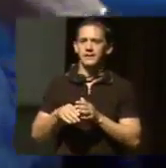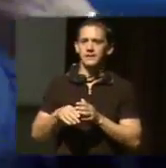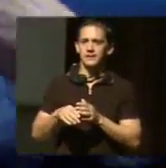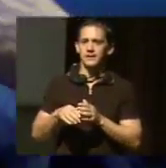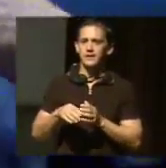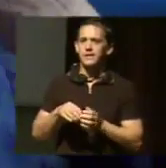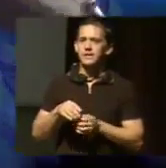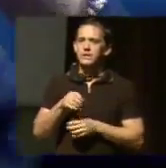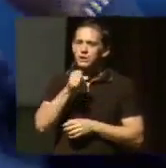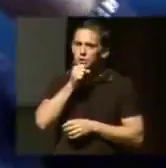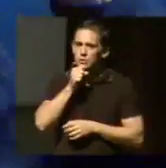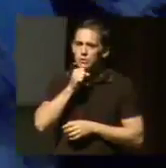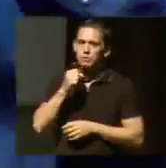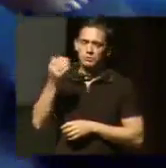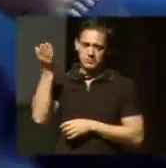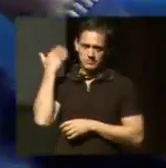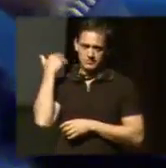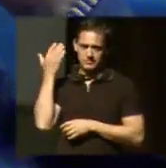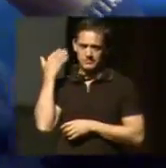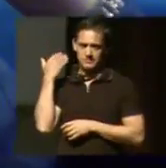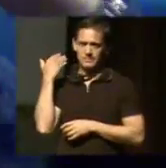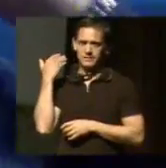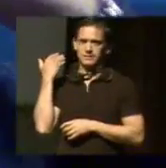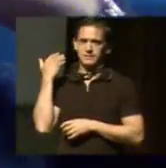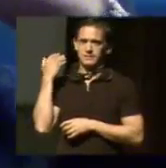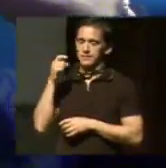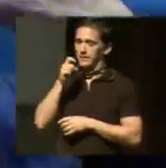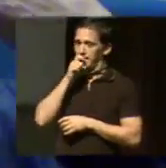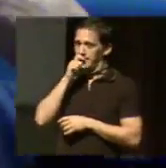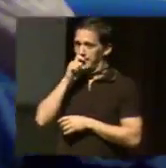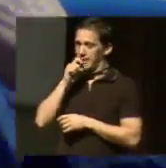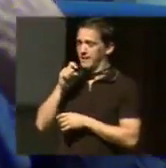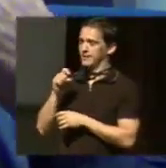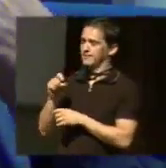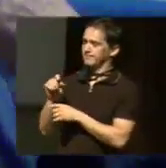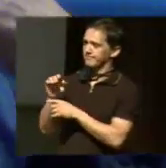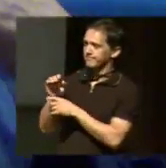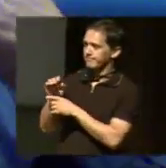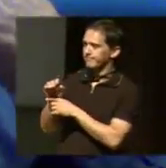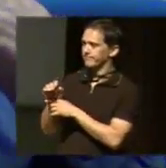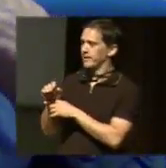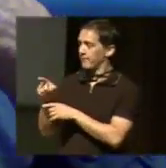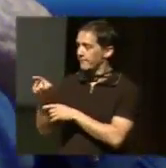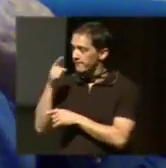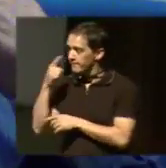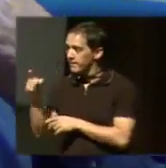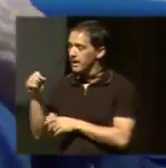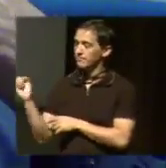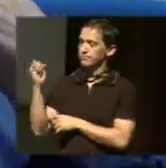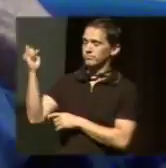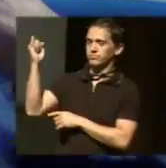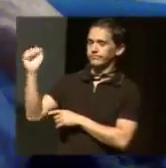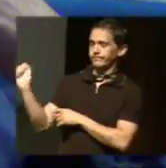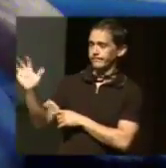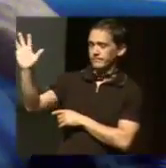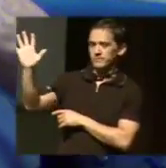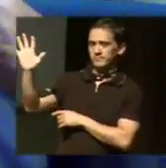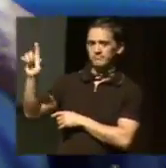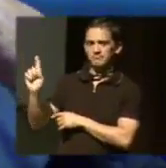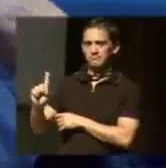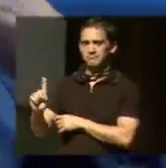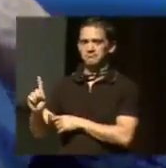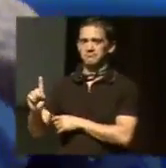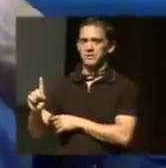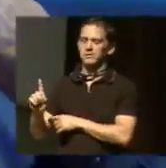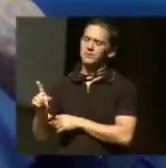seu pai ao seu pai, no caso. Então, eu pergunto assim, há condições